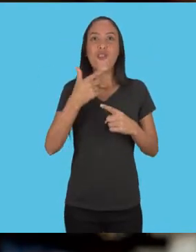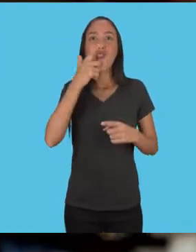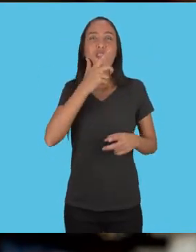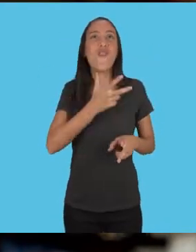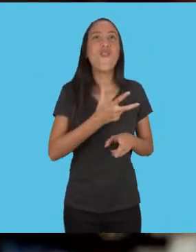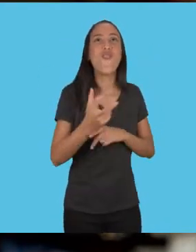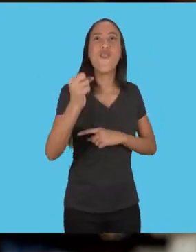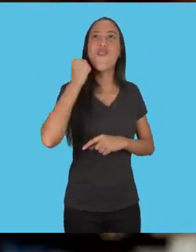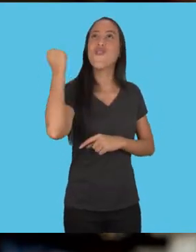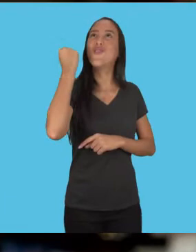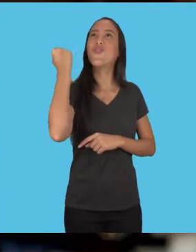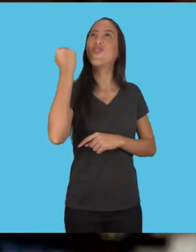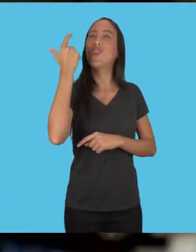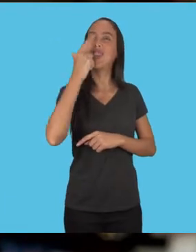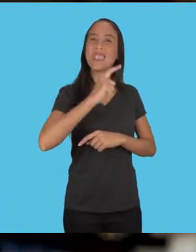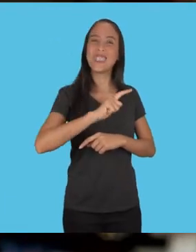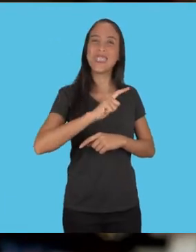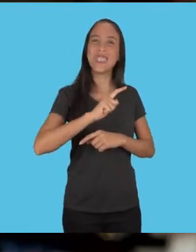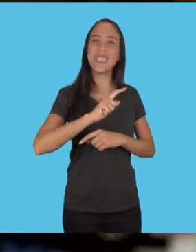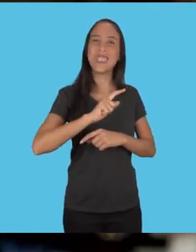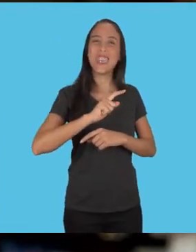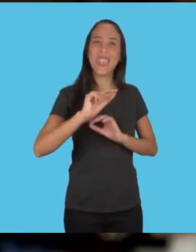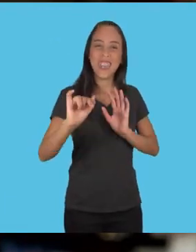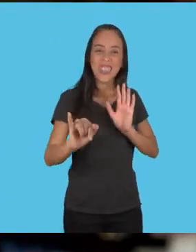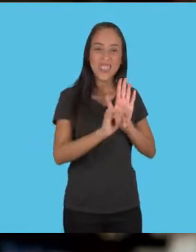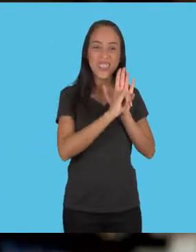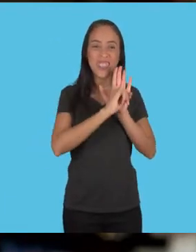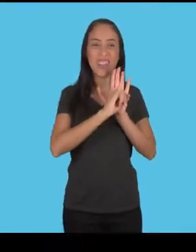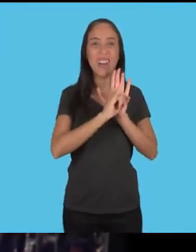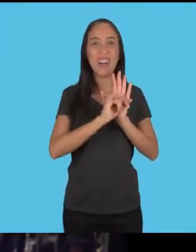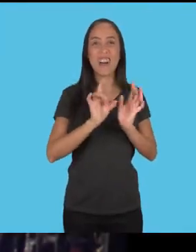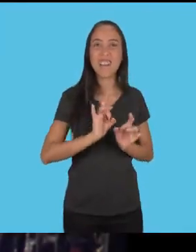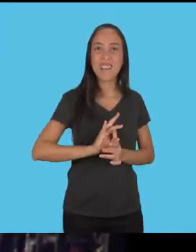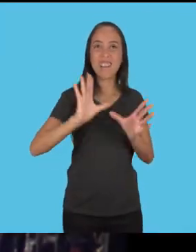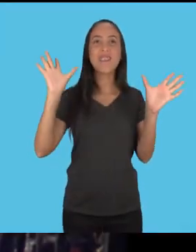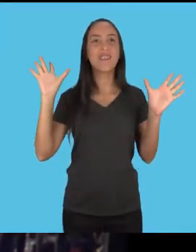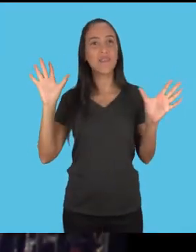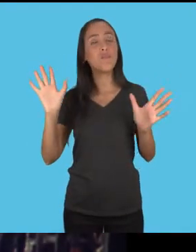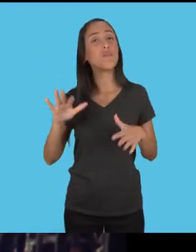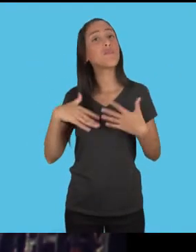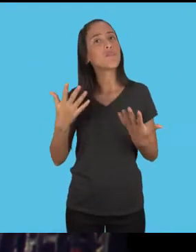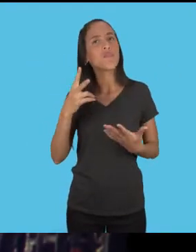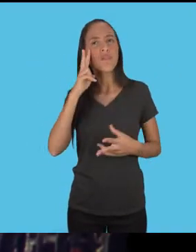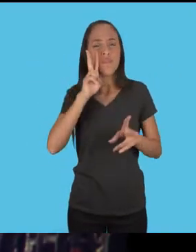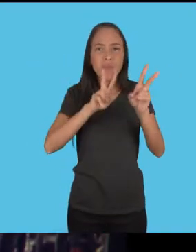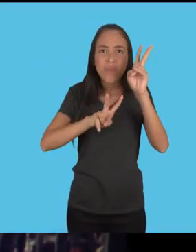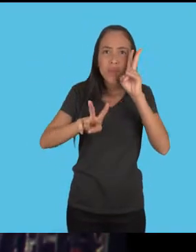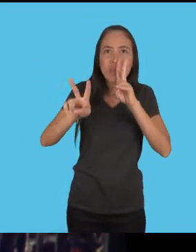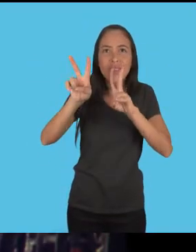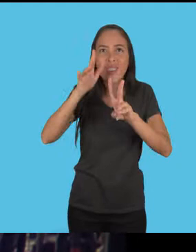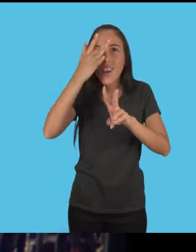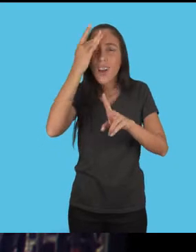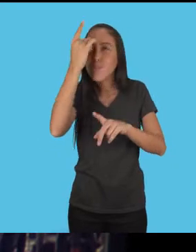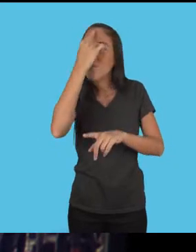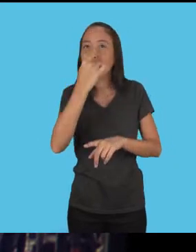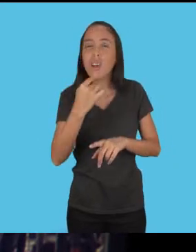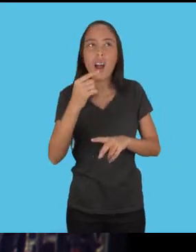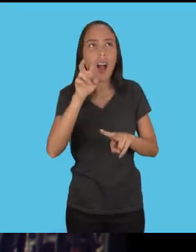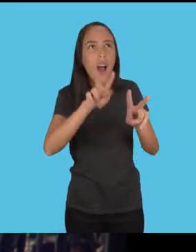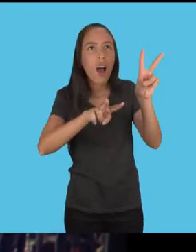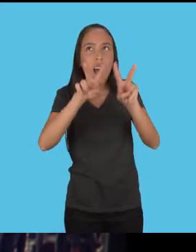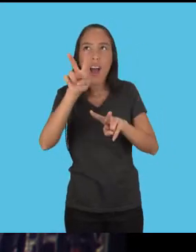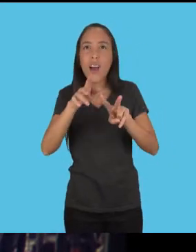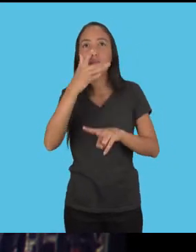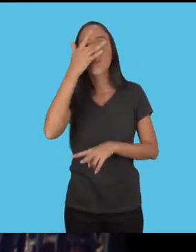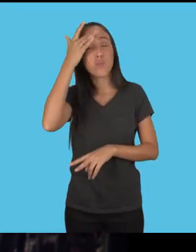conquista, né, de independência, de identidade, e isso você via estampado na cara das